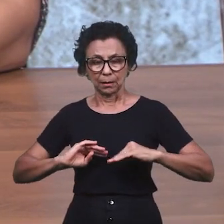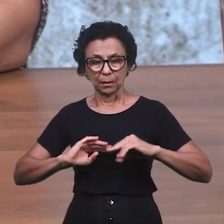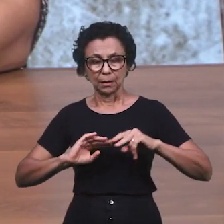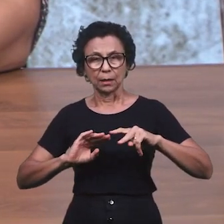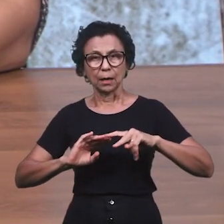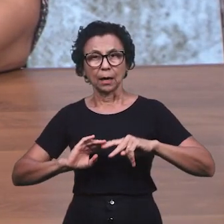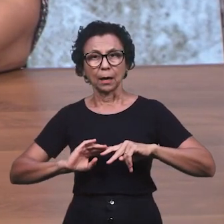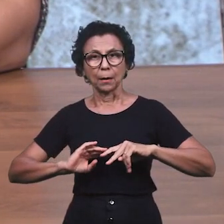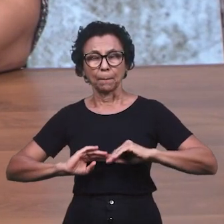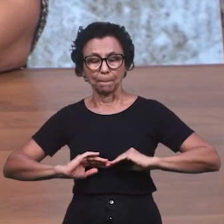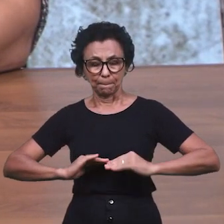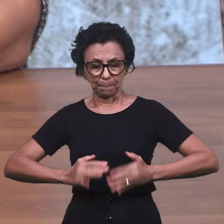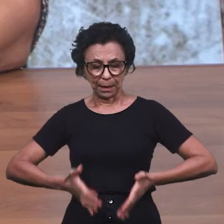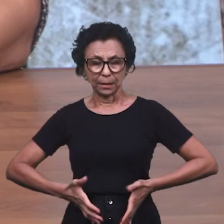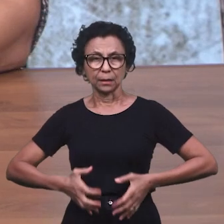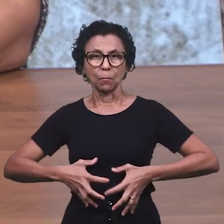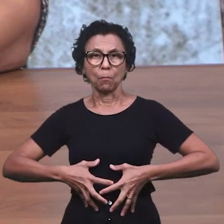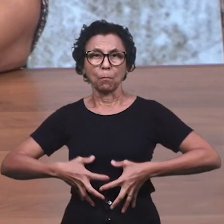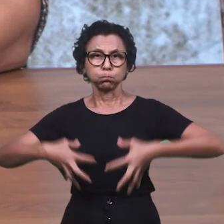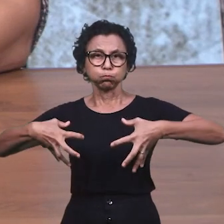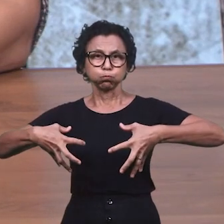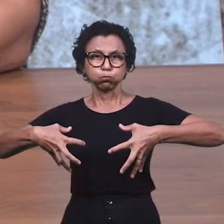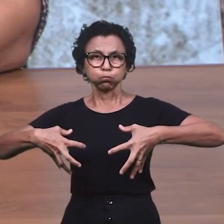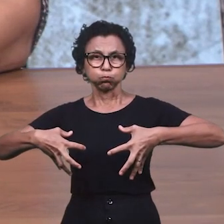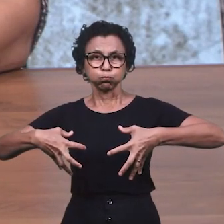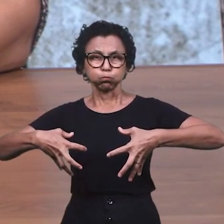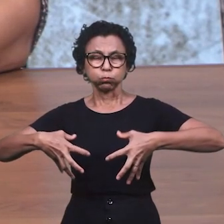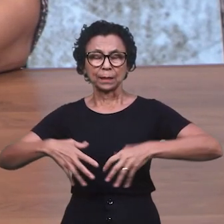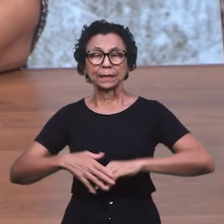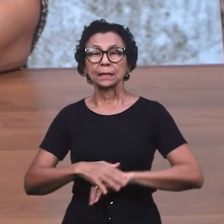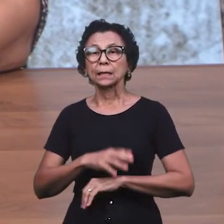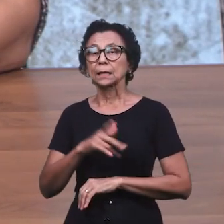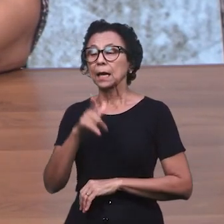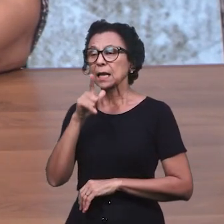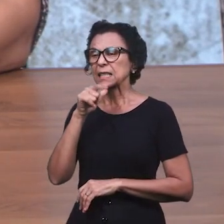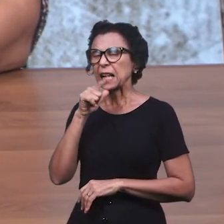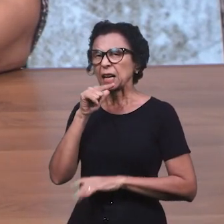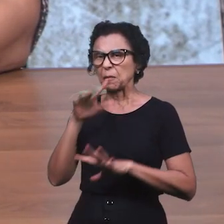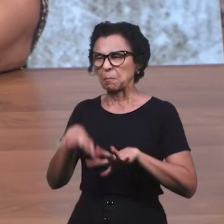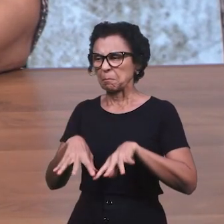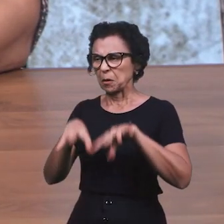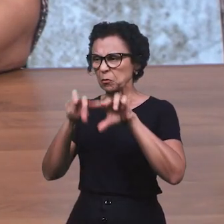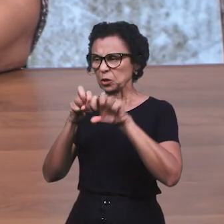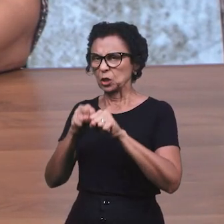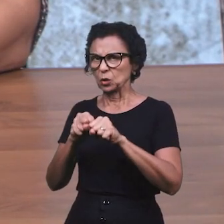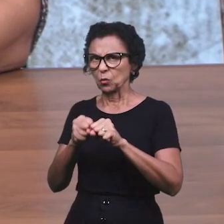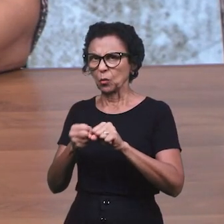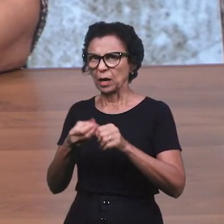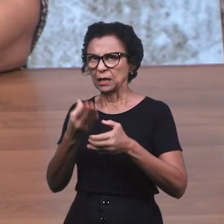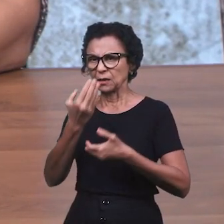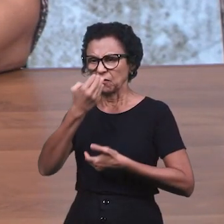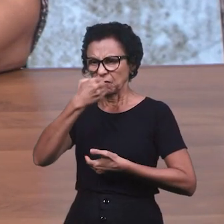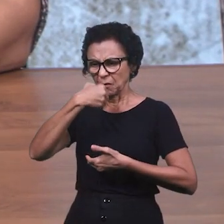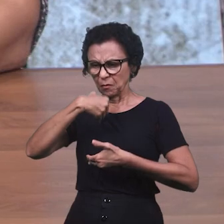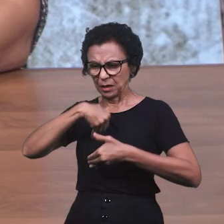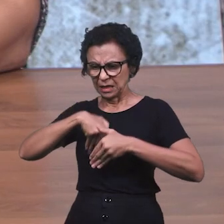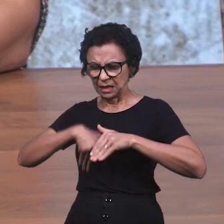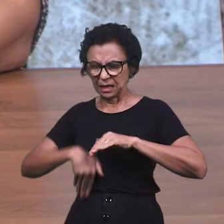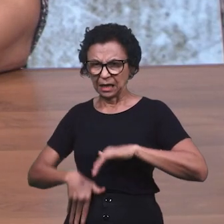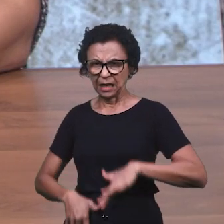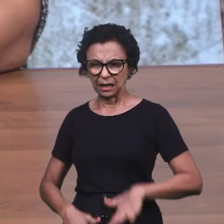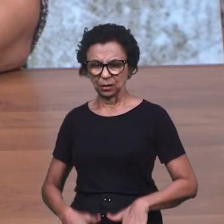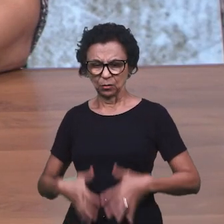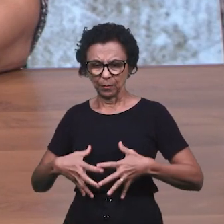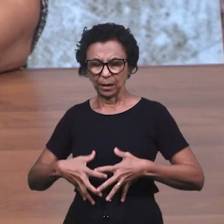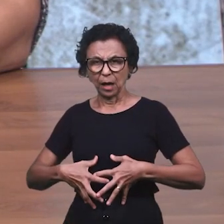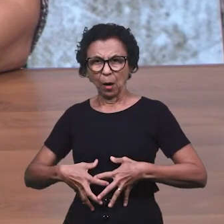água amaldiçoante entre nas tuas entranhas para te fazer inchar o ventre